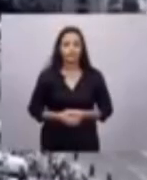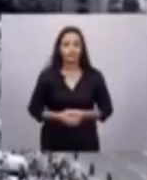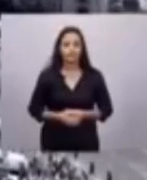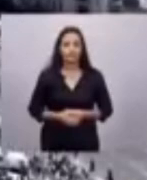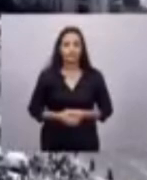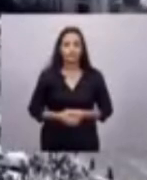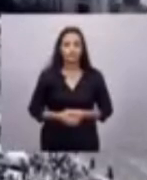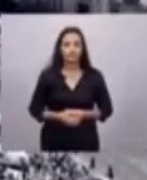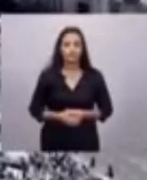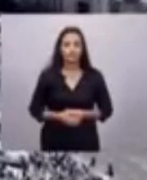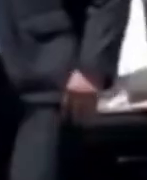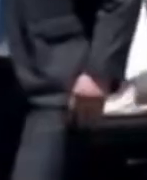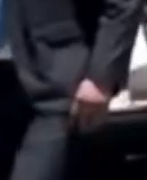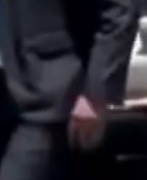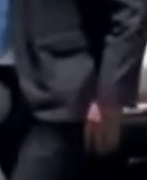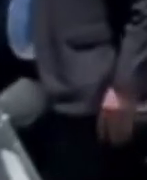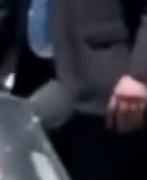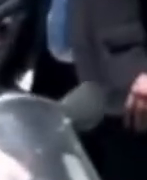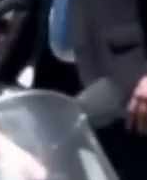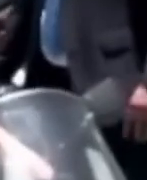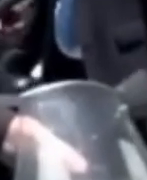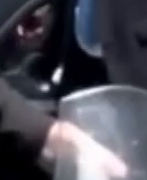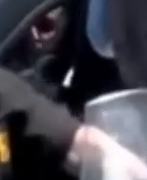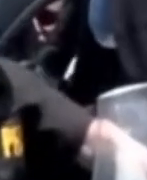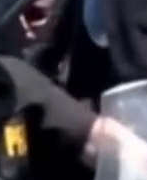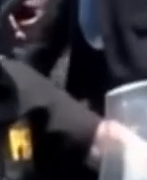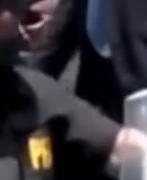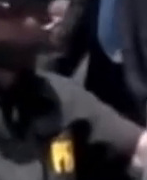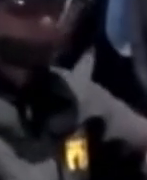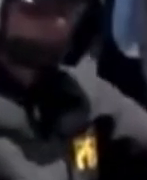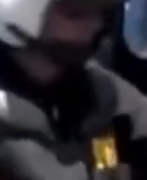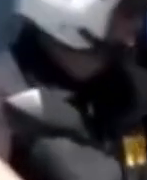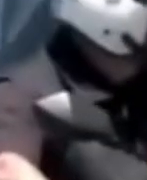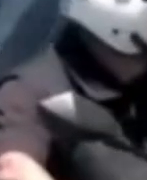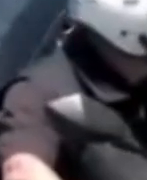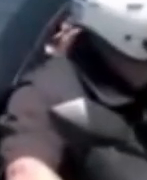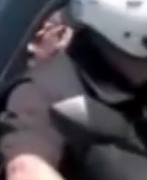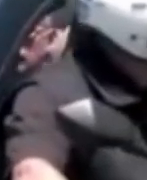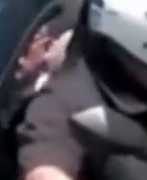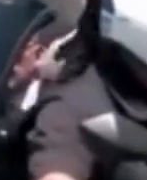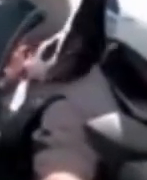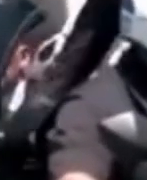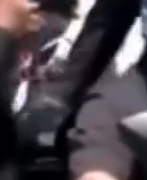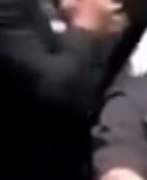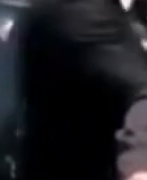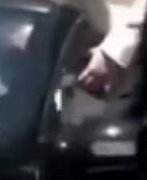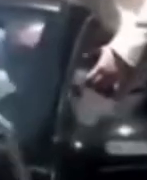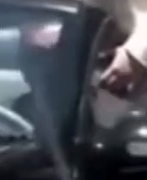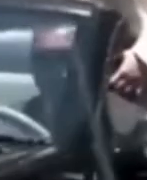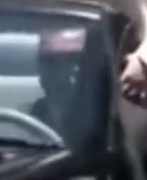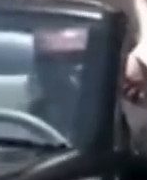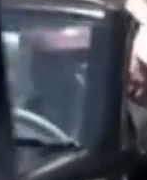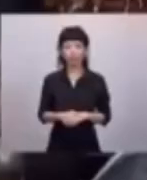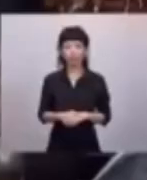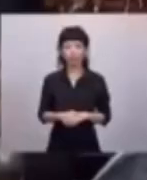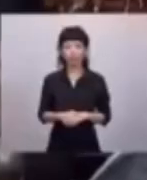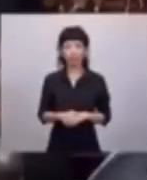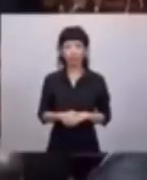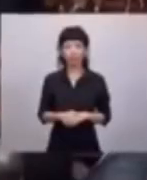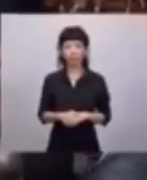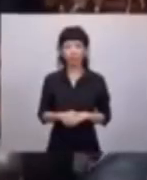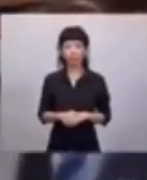austeridade de contenção de gastos de diminuição da máquina do Estado né dentre outras